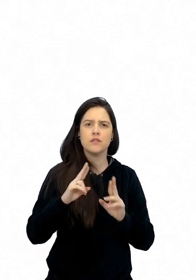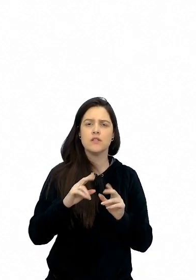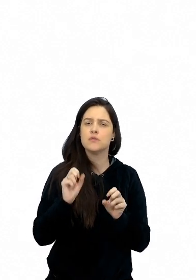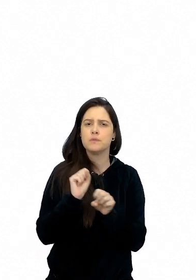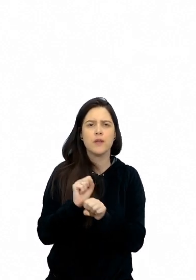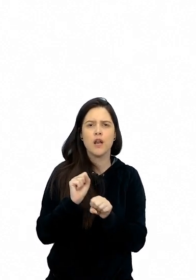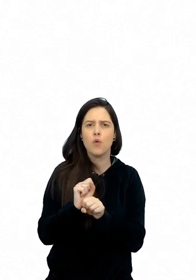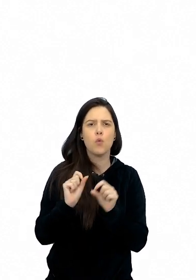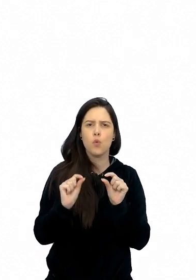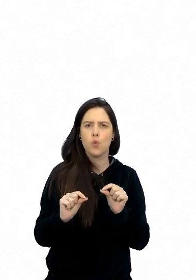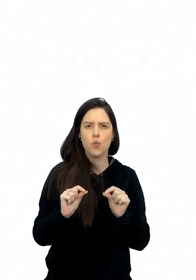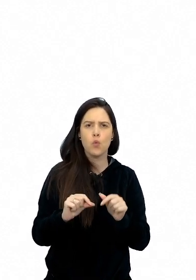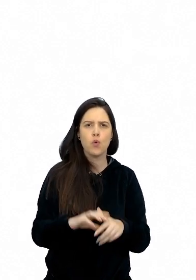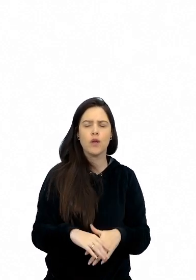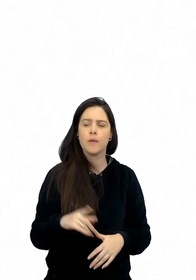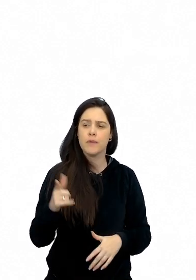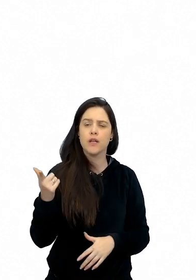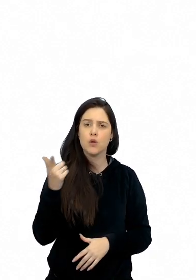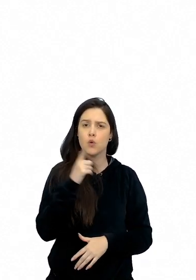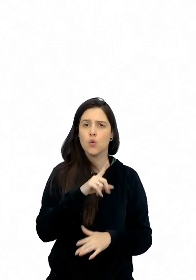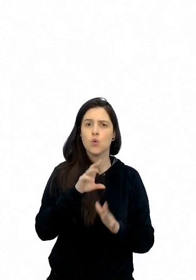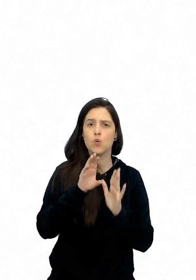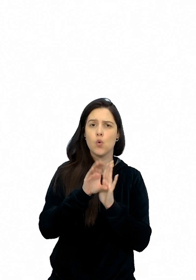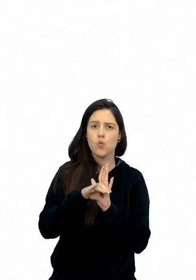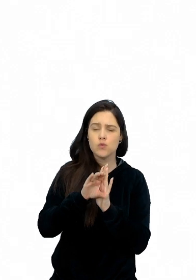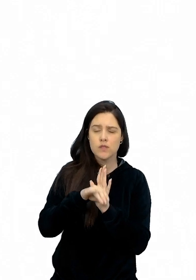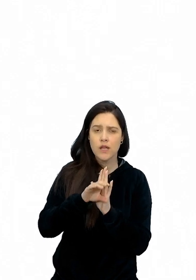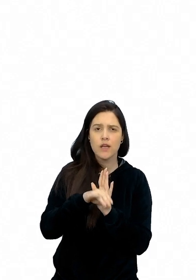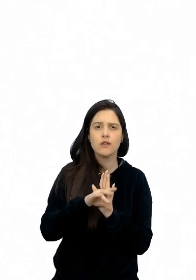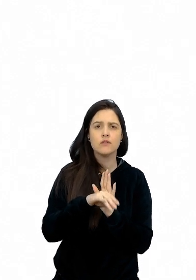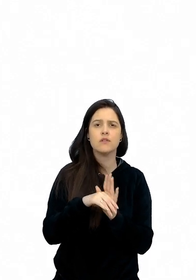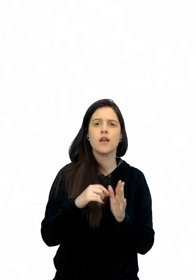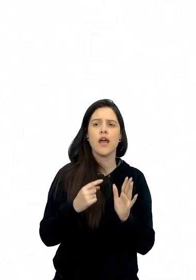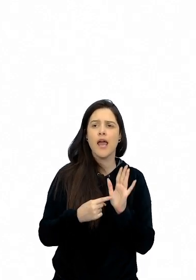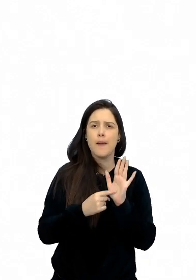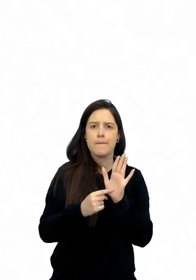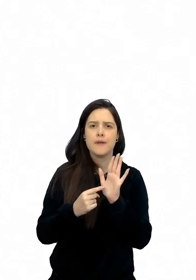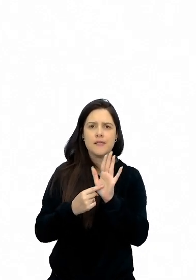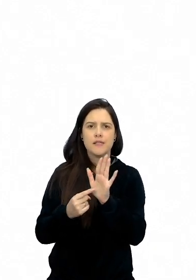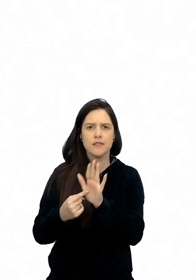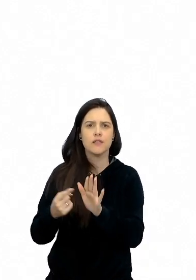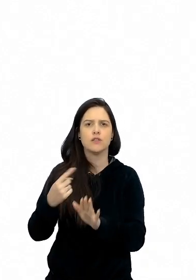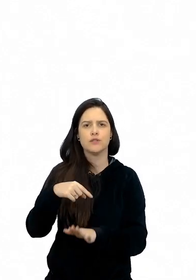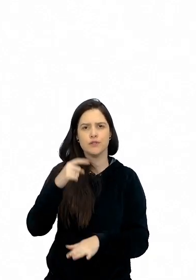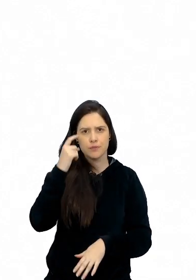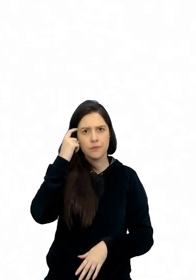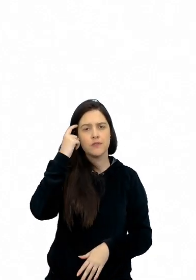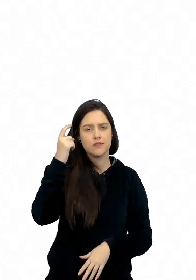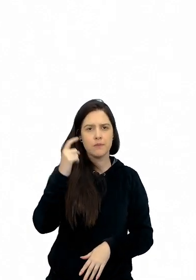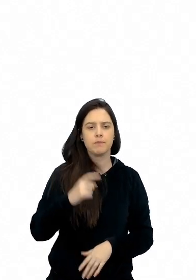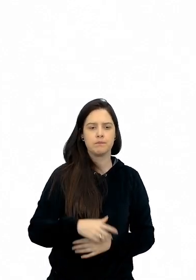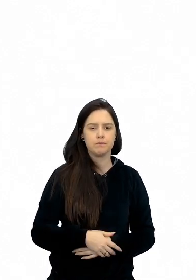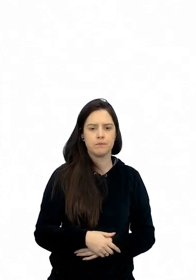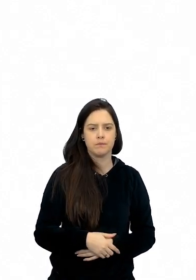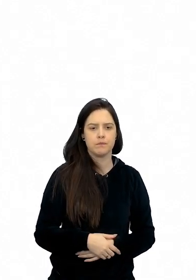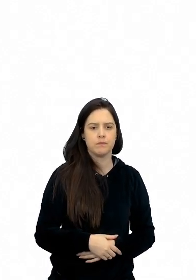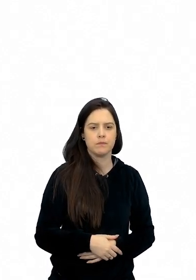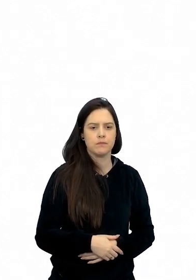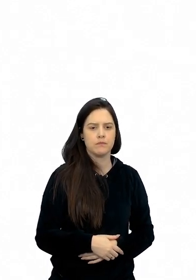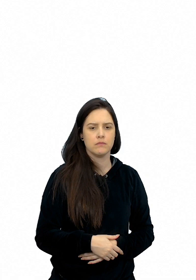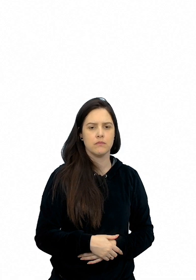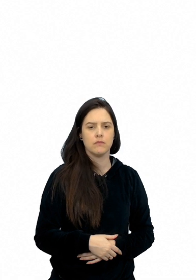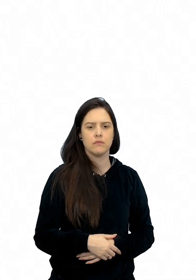quê? Né? Daqueles conceitos, daquelas representações que a gente tem sobre frações. Né? Então,